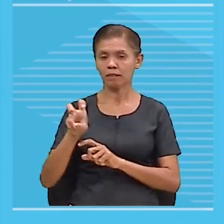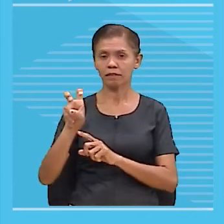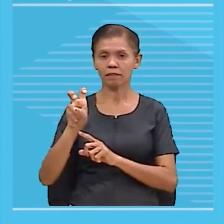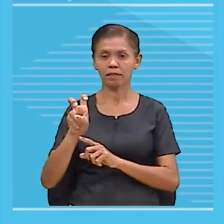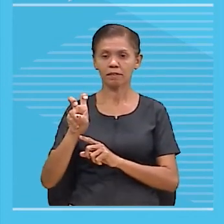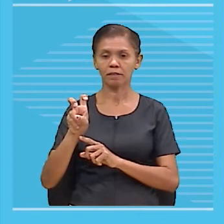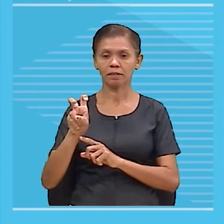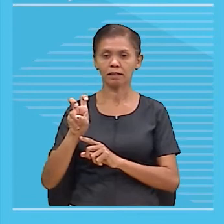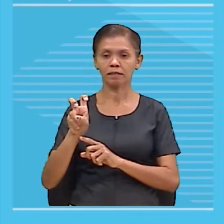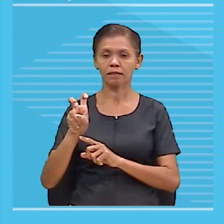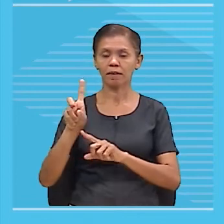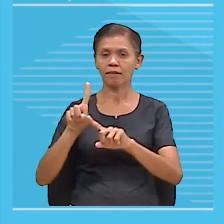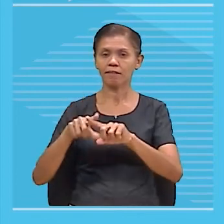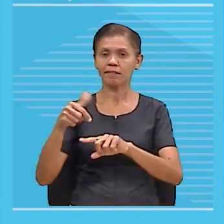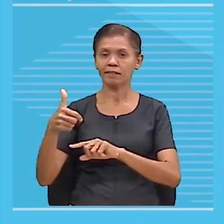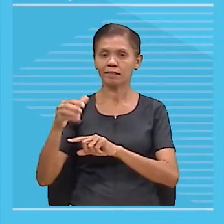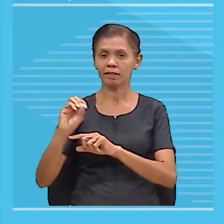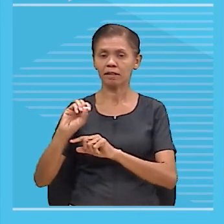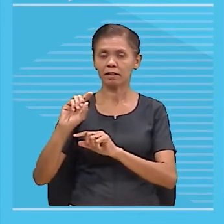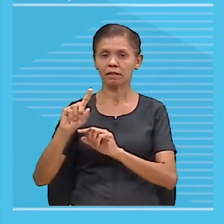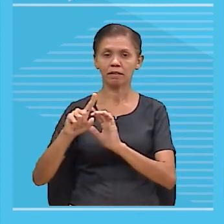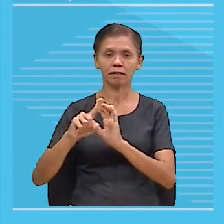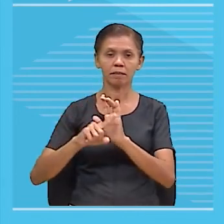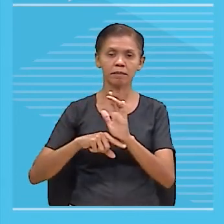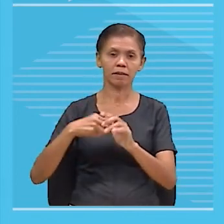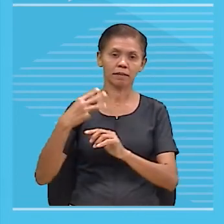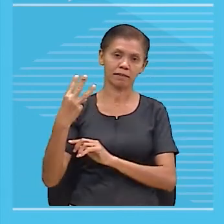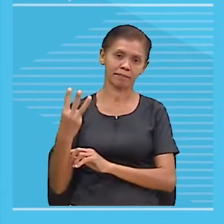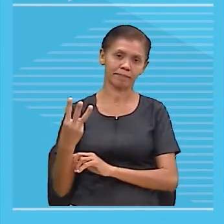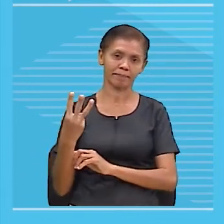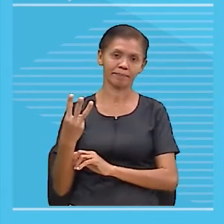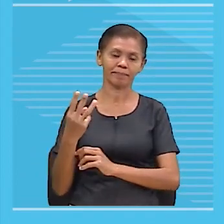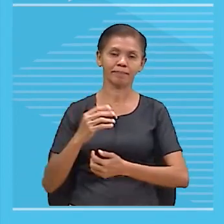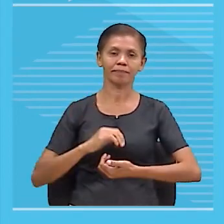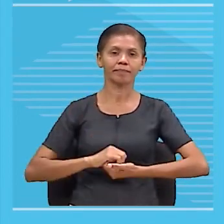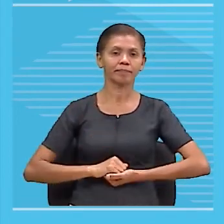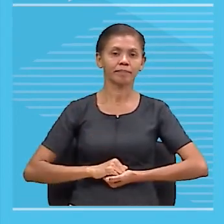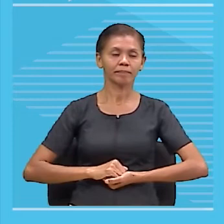0,5 vezes 10 a menos 3.